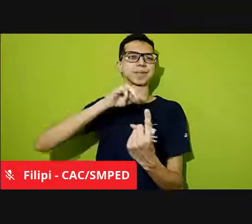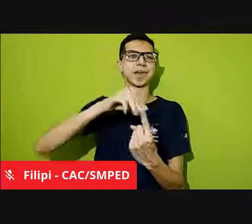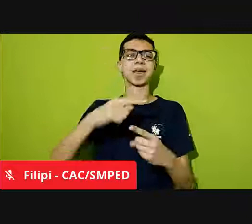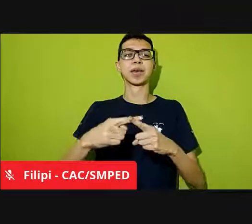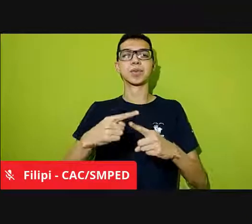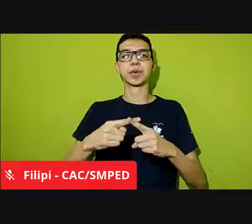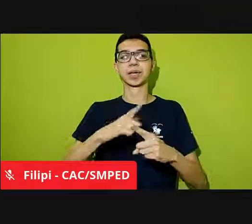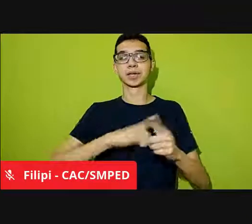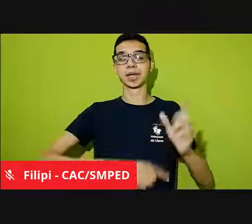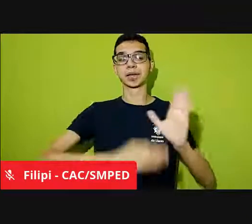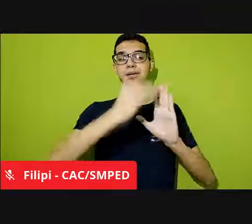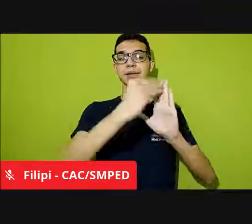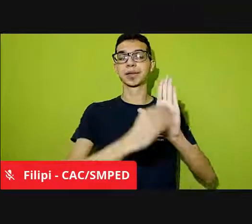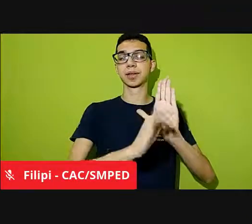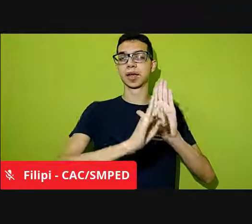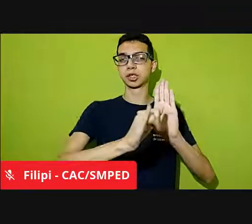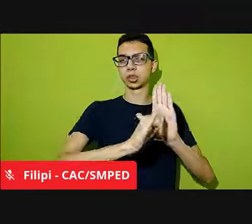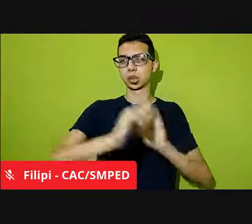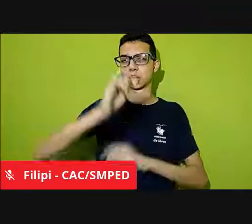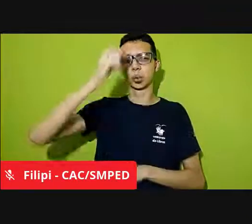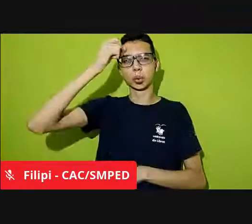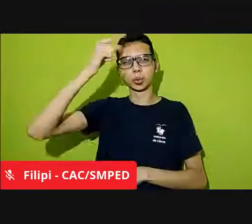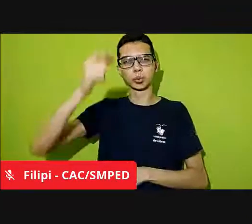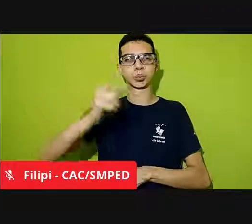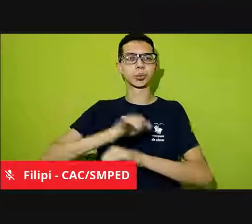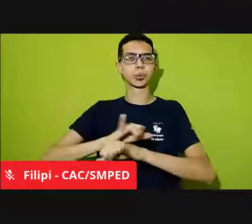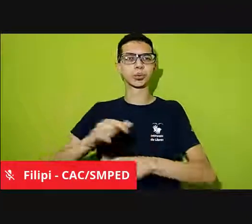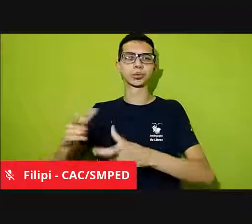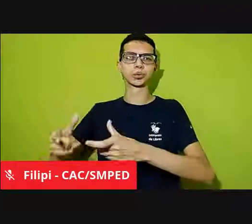editais aí institucionais, particulares